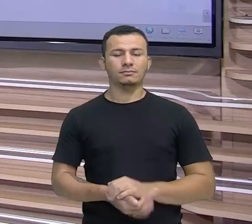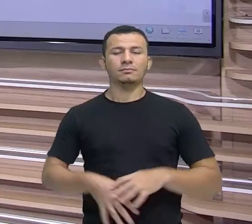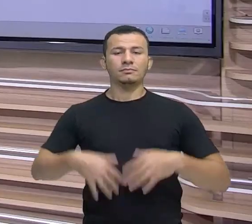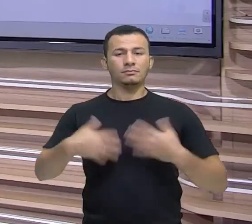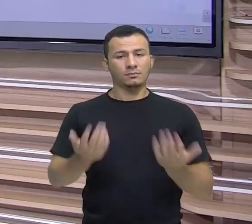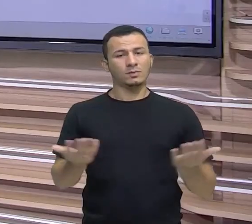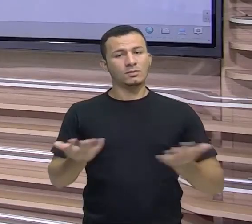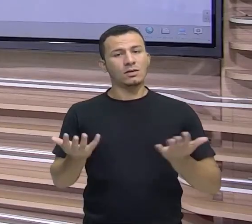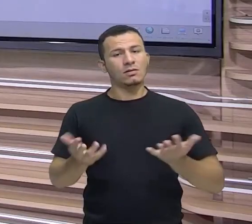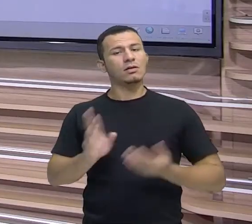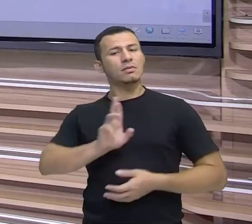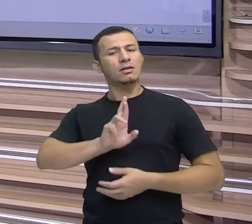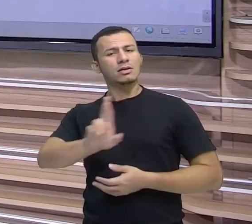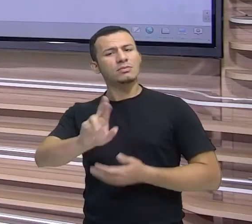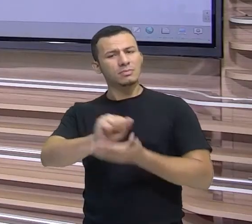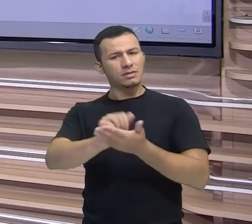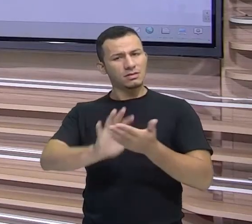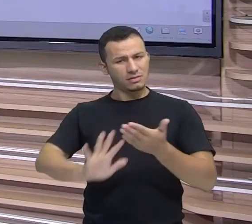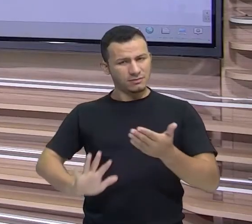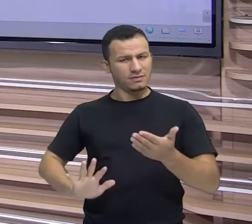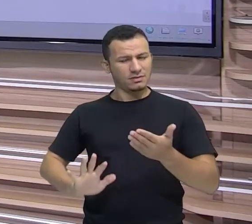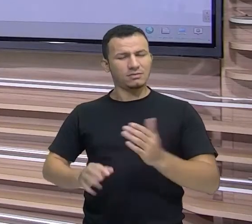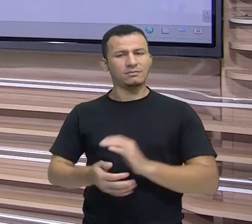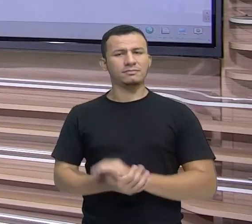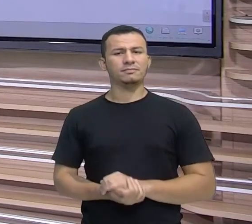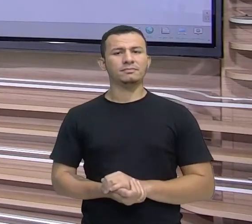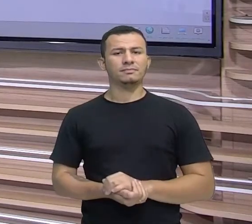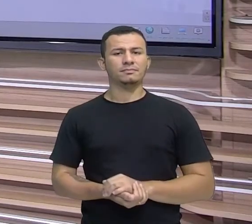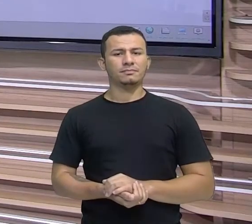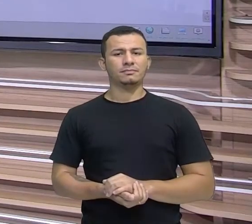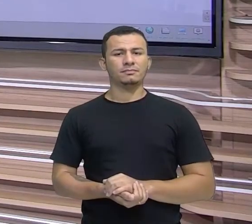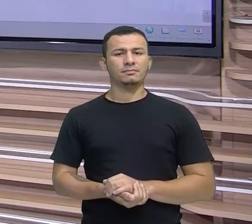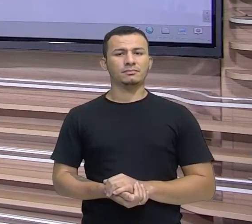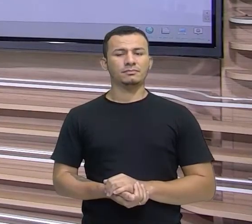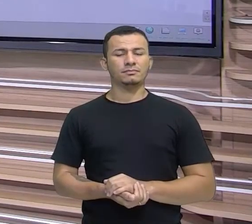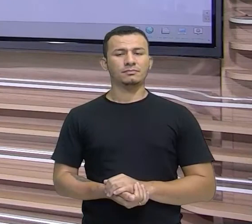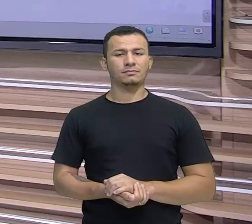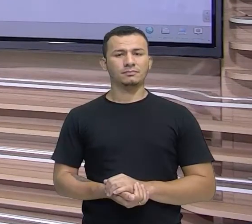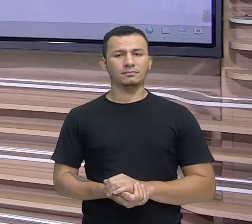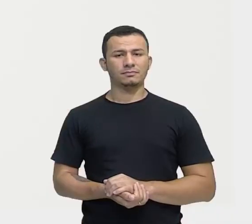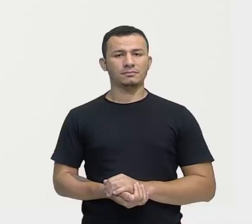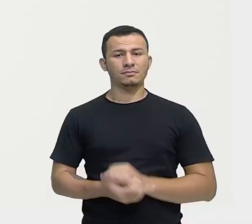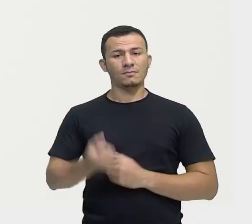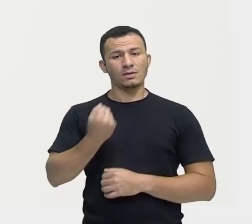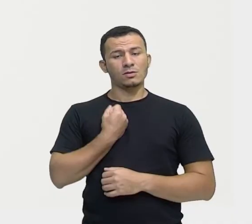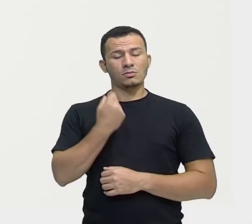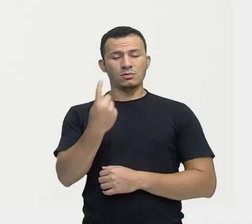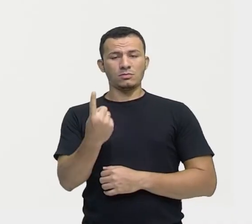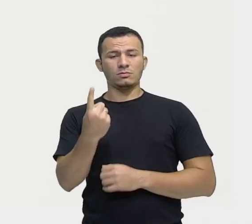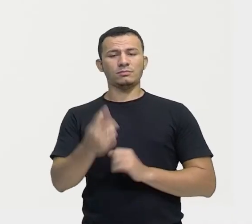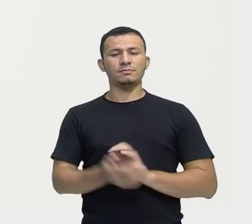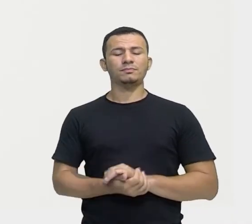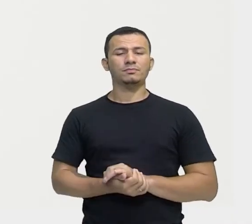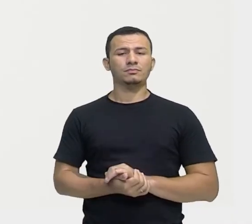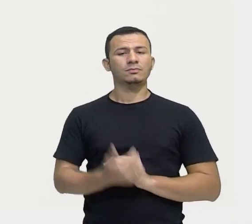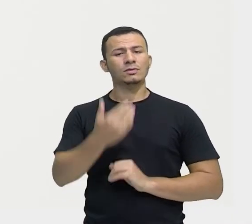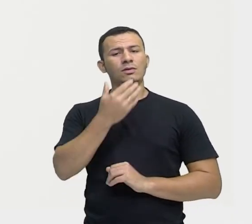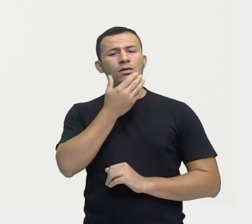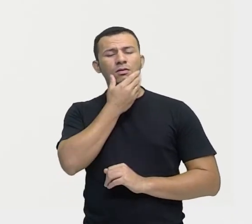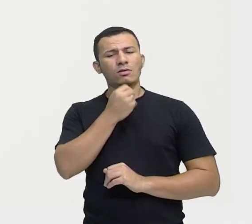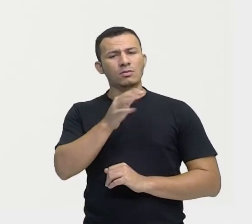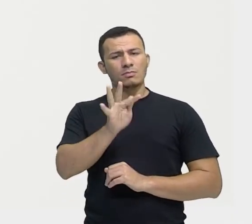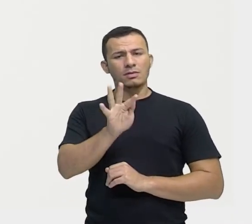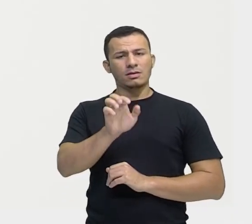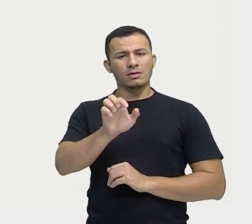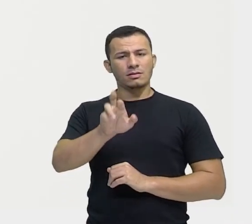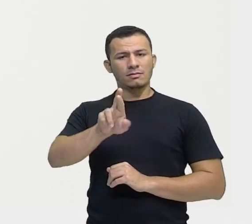Bom, vamos agora resolver os nossos problemas do Exercitando, tá certo? De olho na tela, problema número 1. Fernando